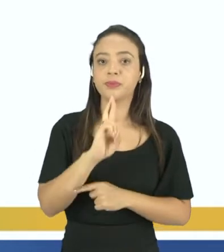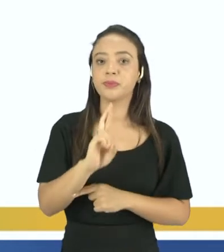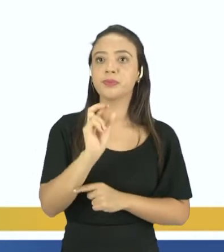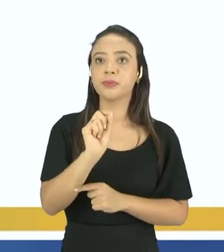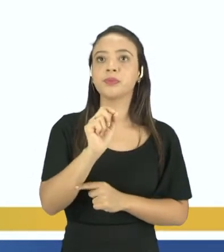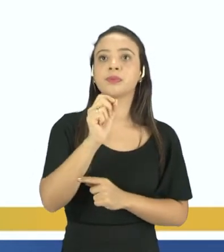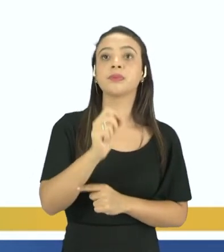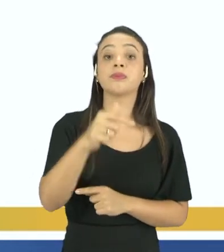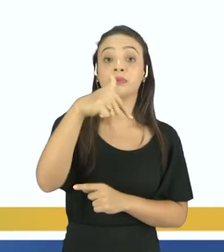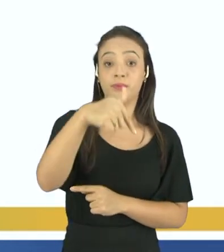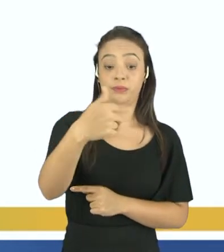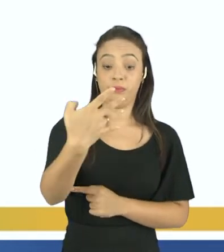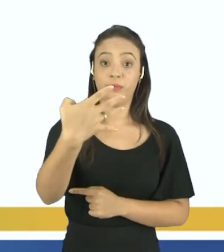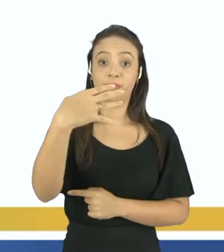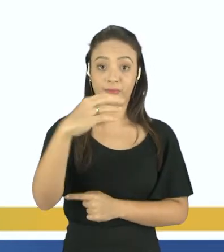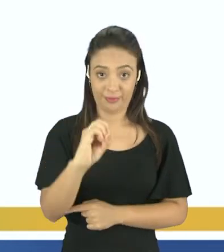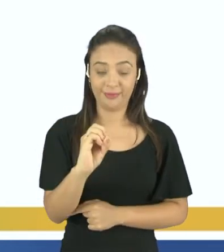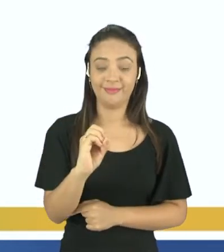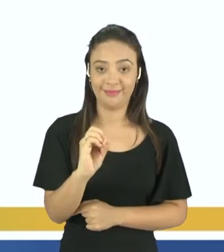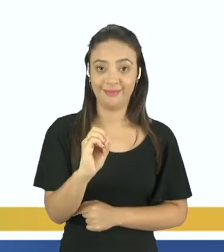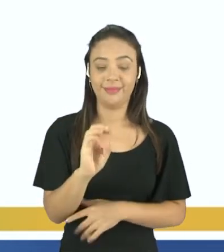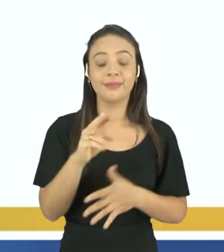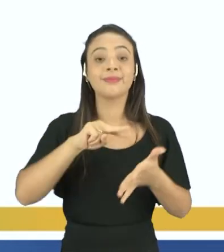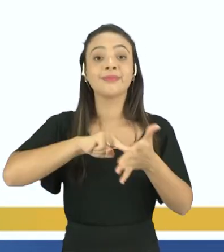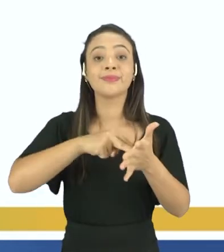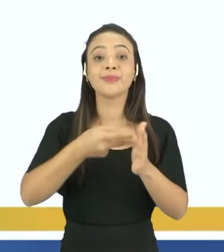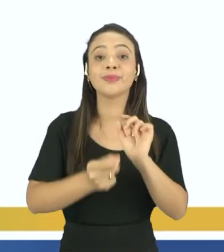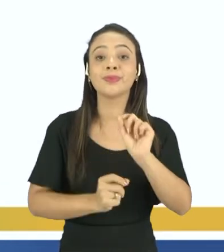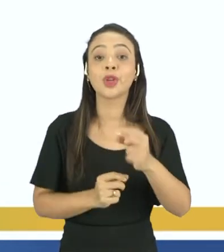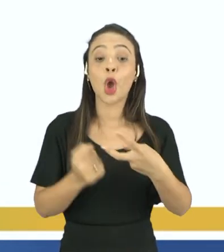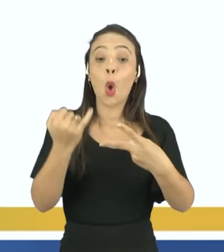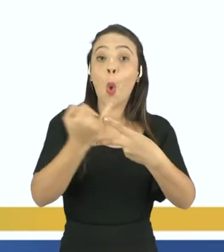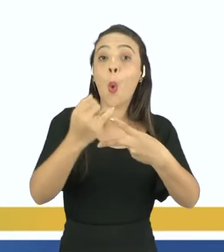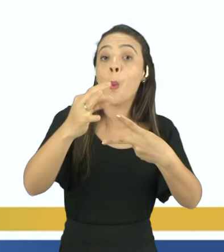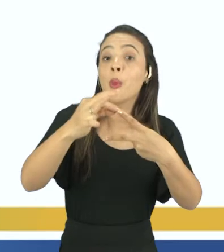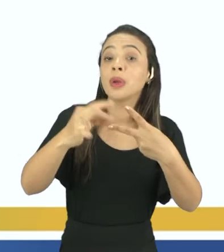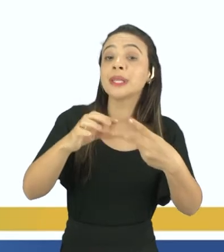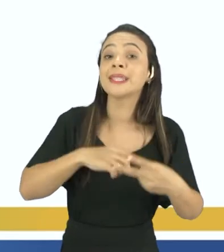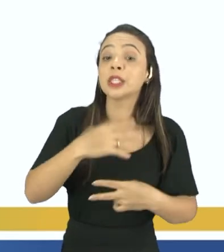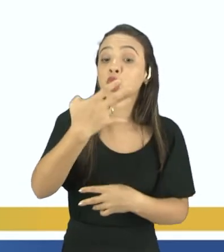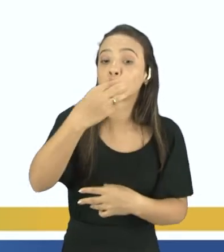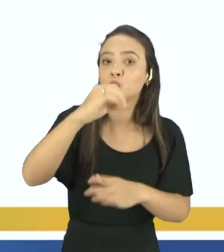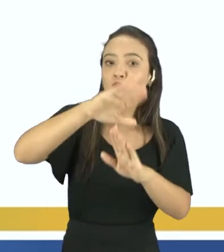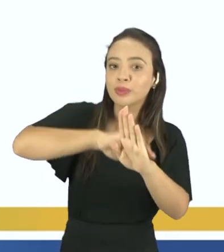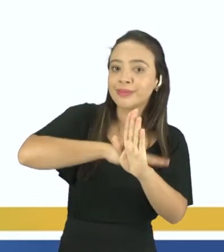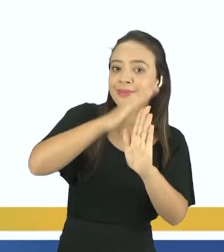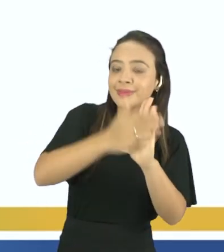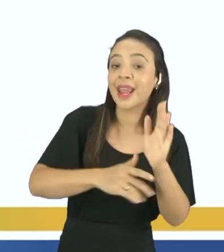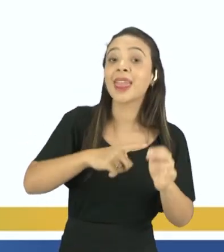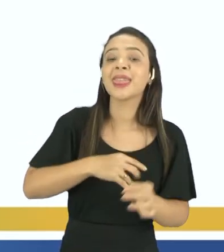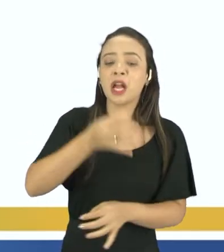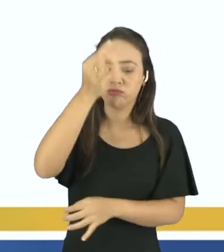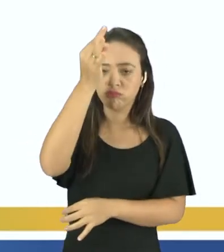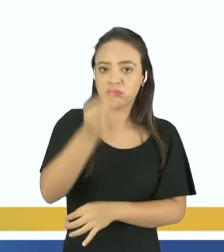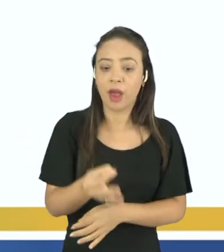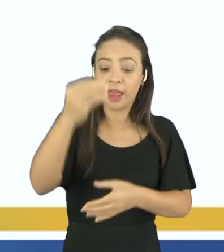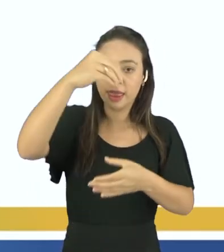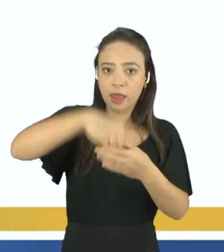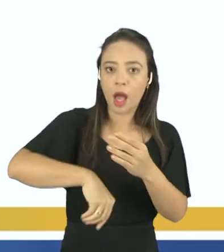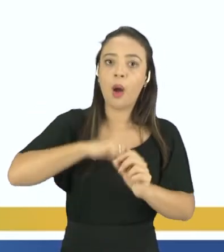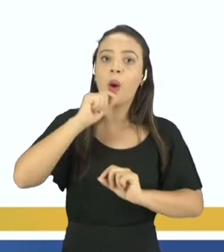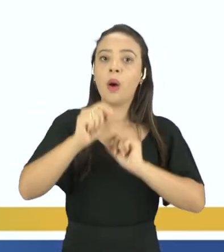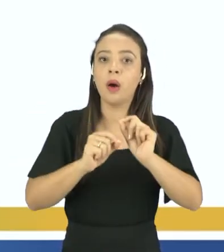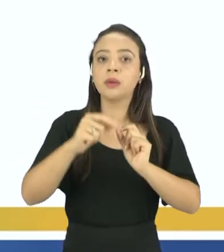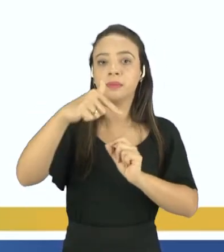= 740 isso quer dizer que um polígono de 40 lados possui exatamente no seu